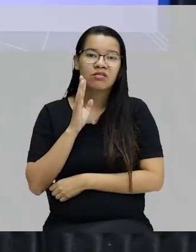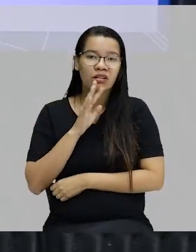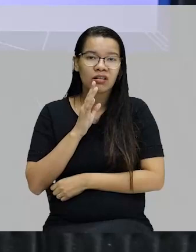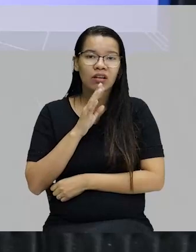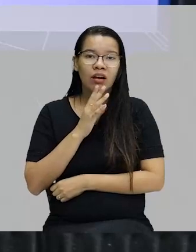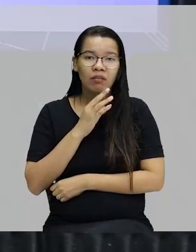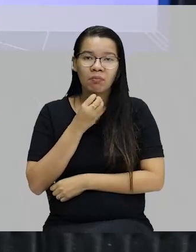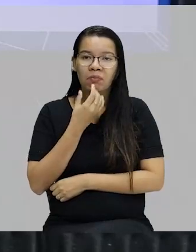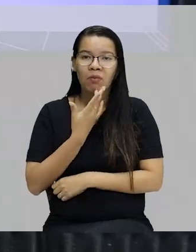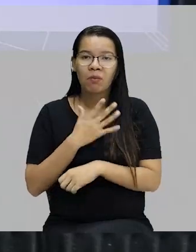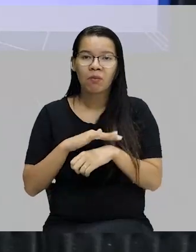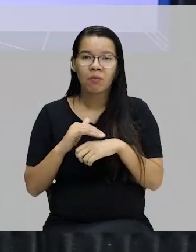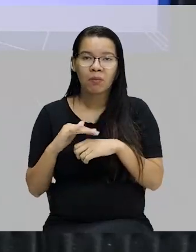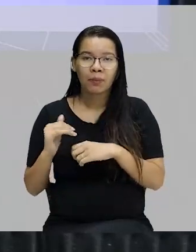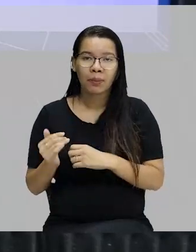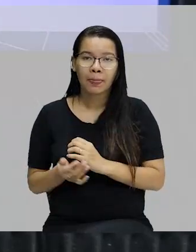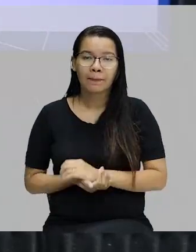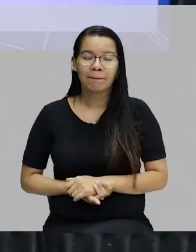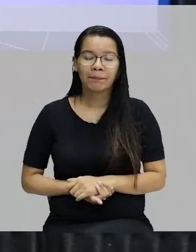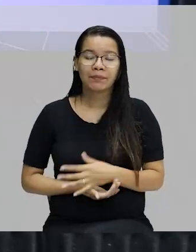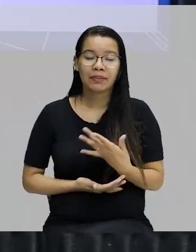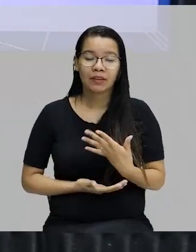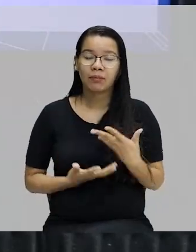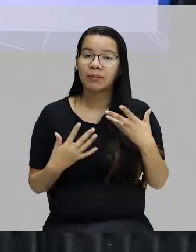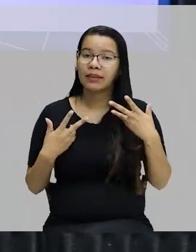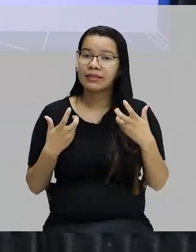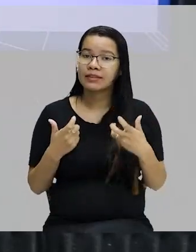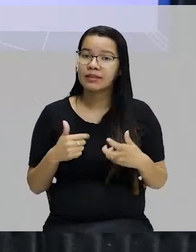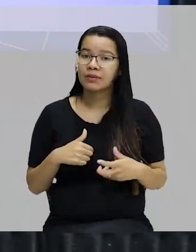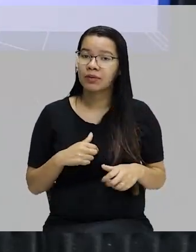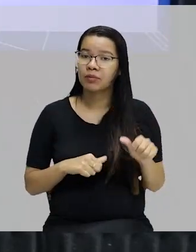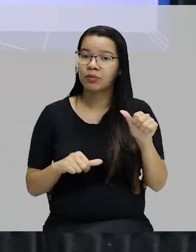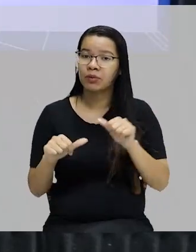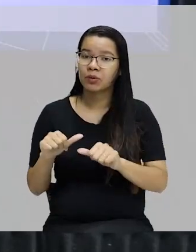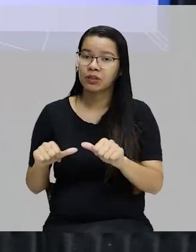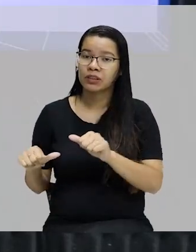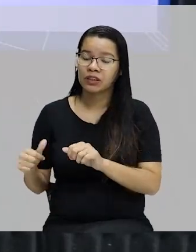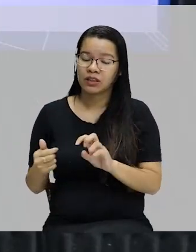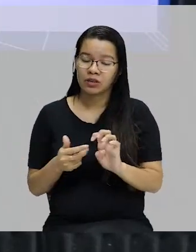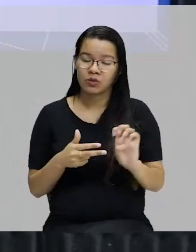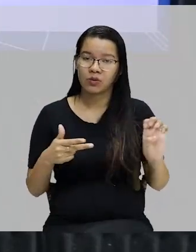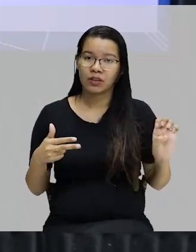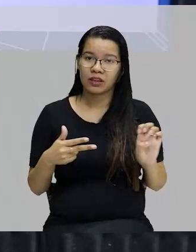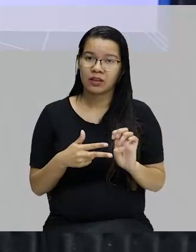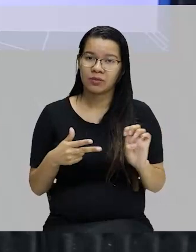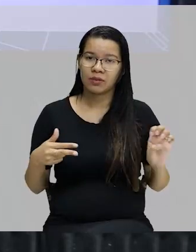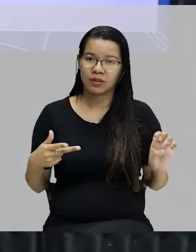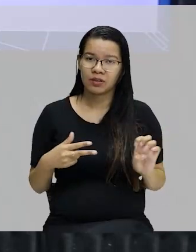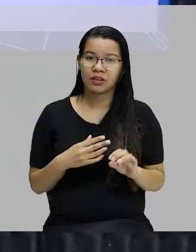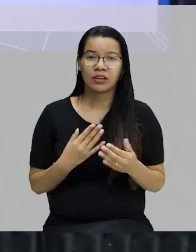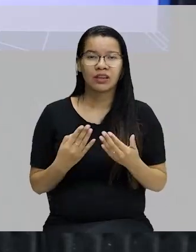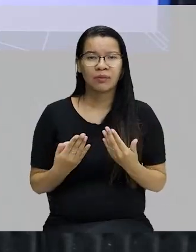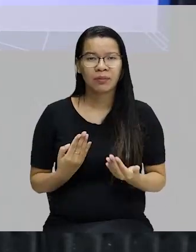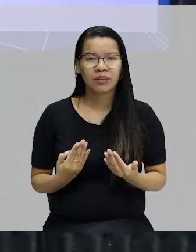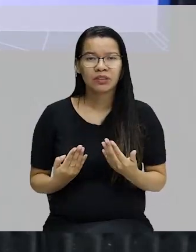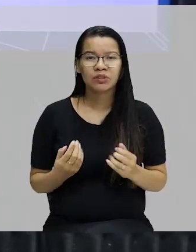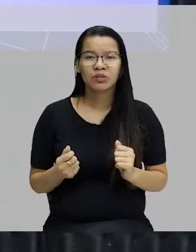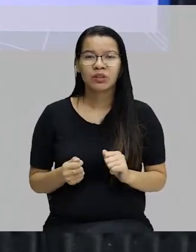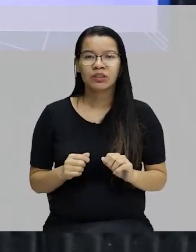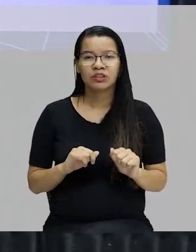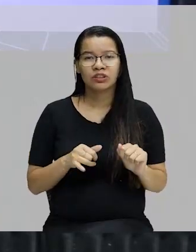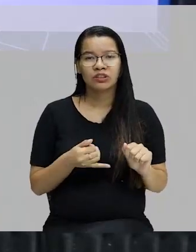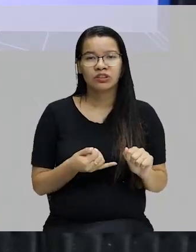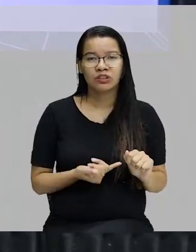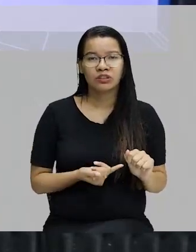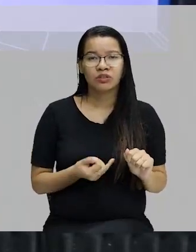gentil. Tá? Então, percebam que eu modifico o elemento de acordo com o adjetivo ou o advérbio. O